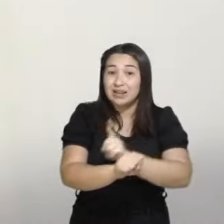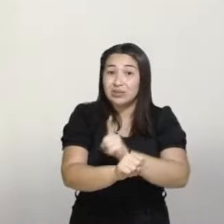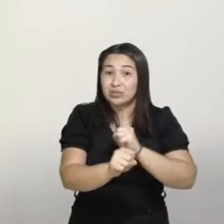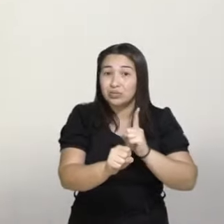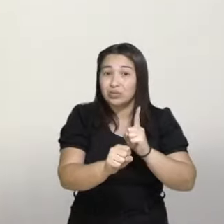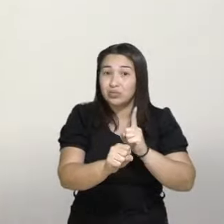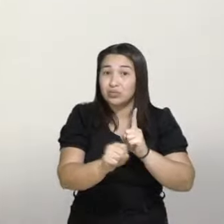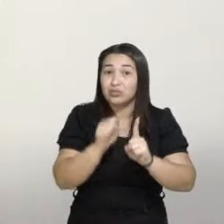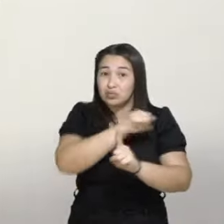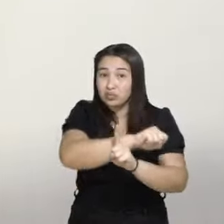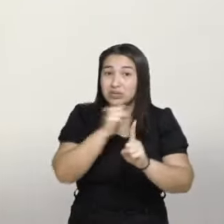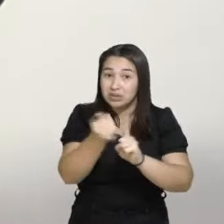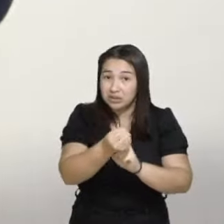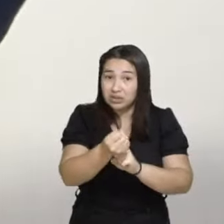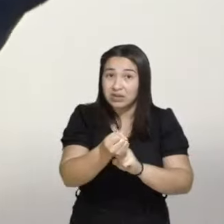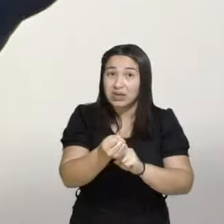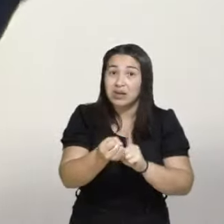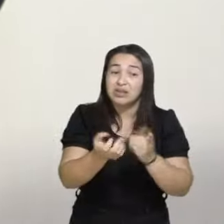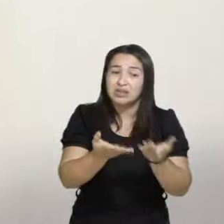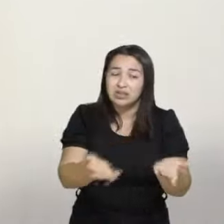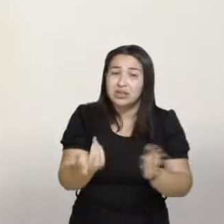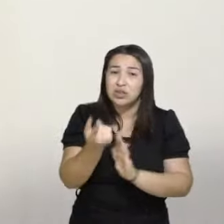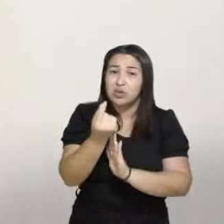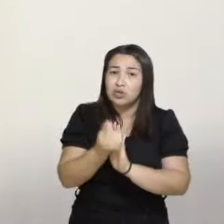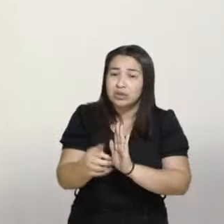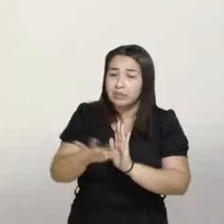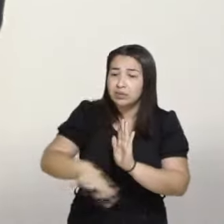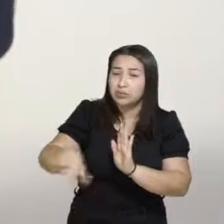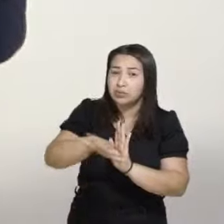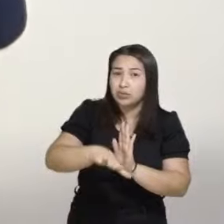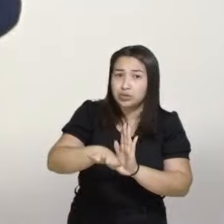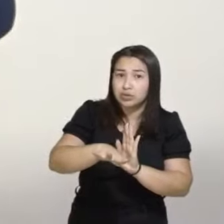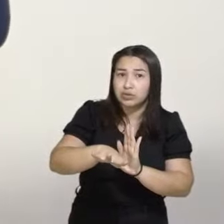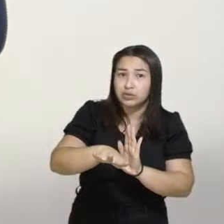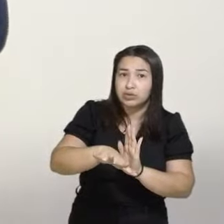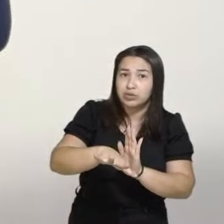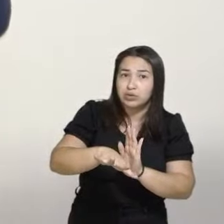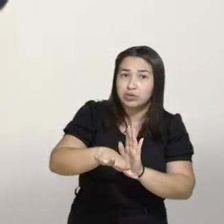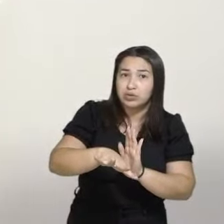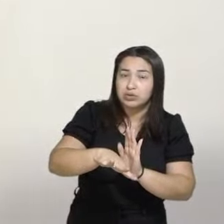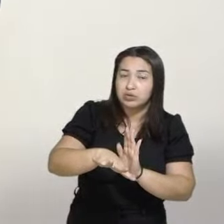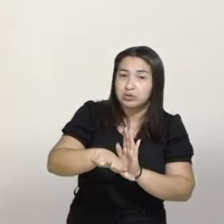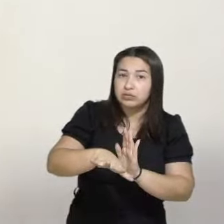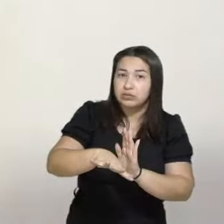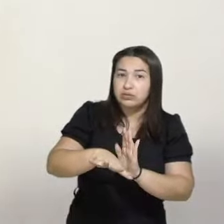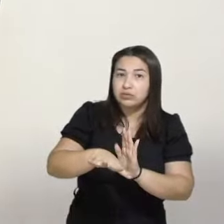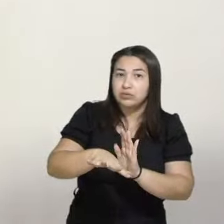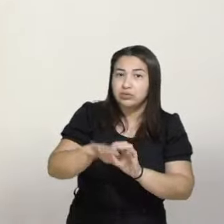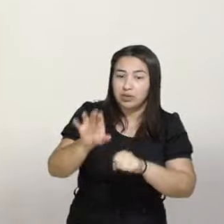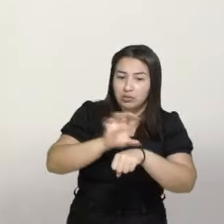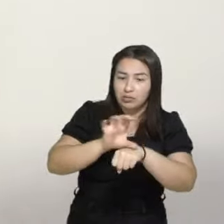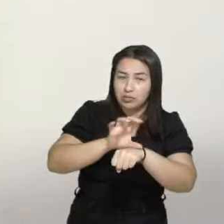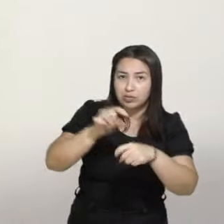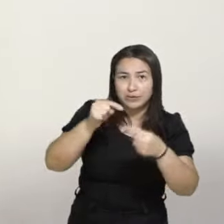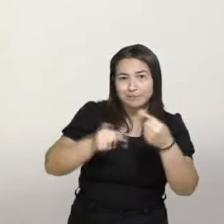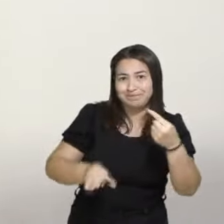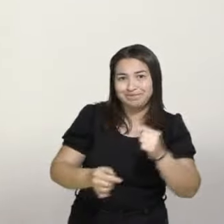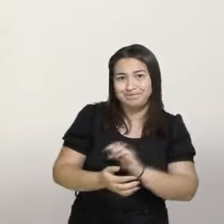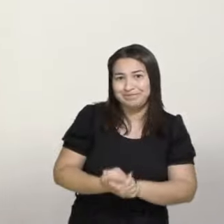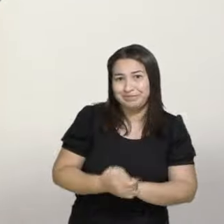orçamento geral e na previsão geral para aquilo que é garantido constitucionalmente, que são